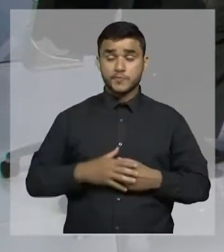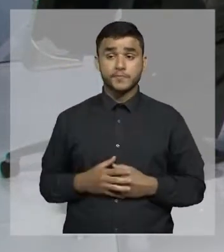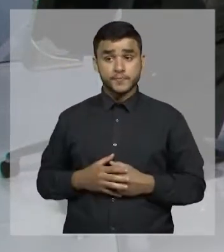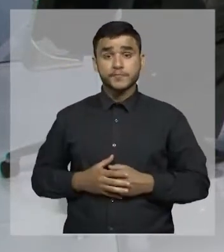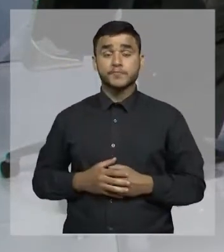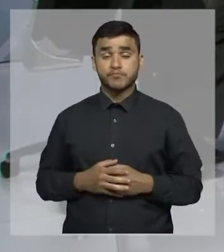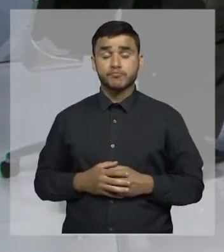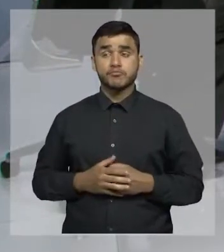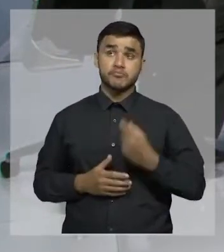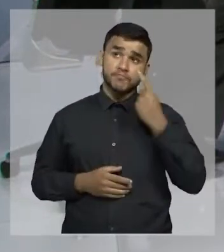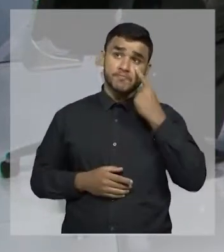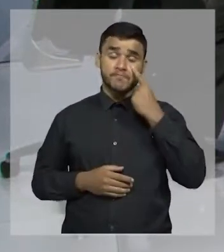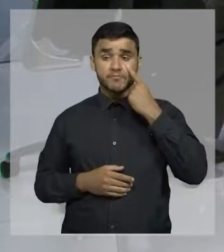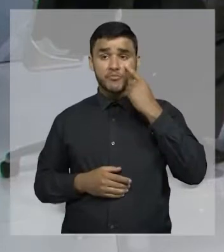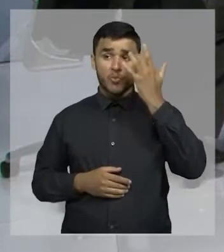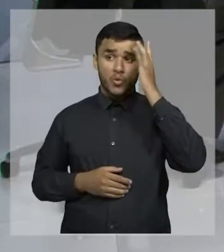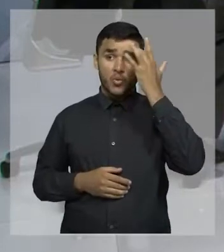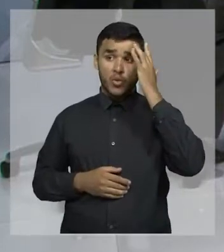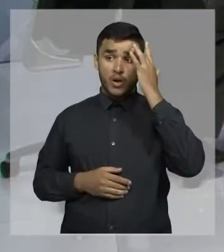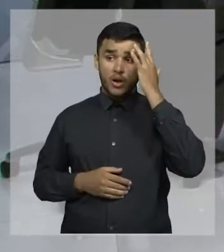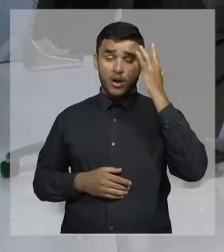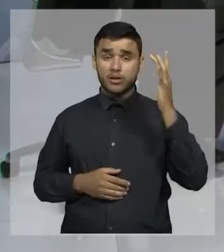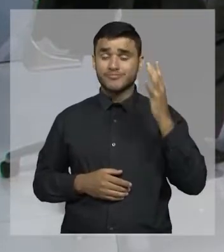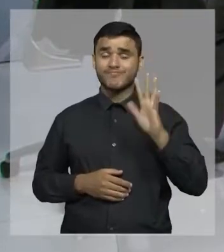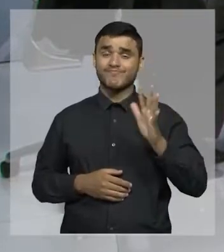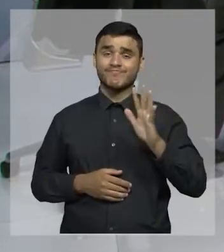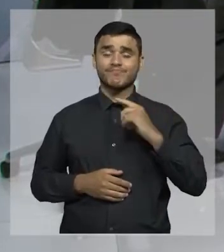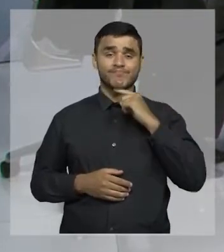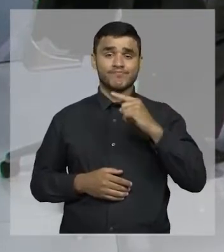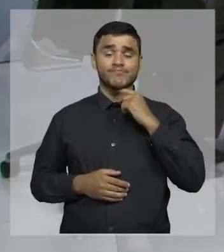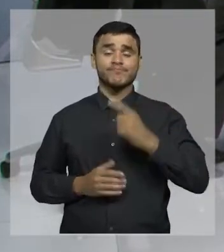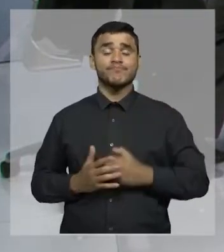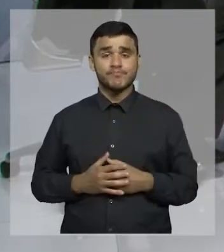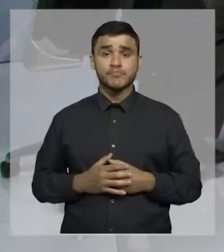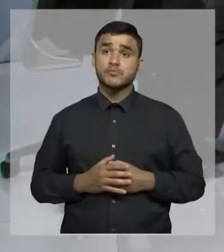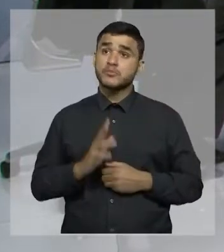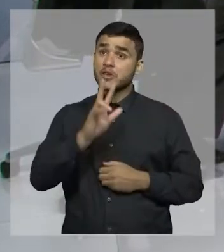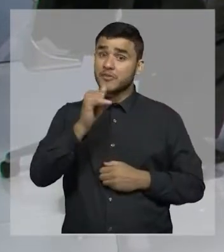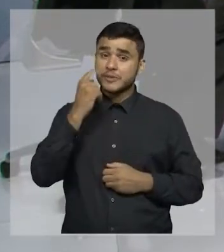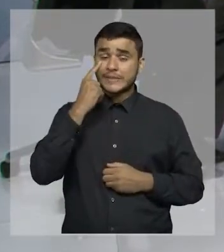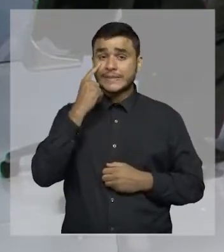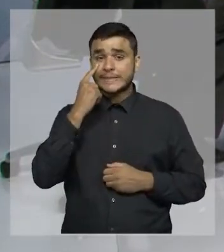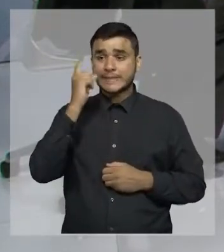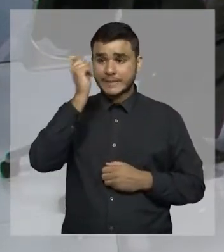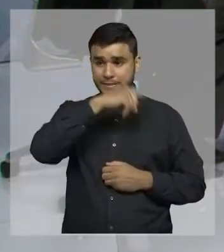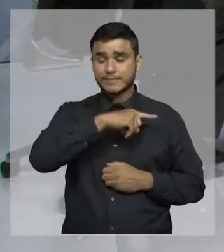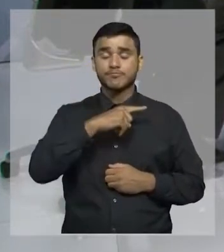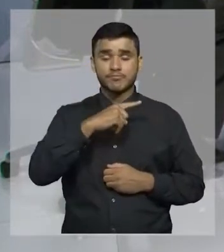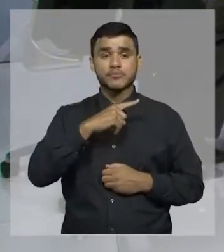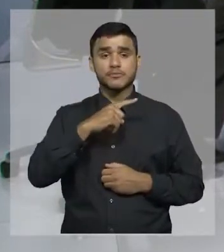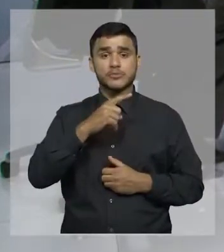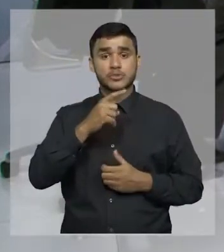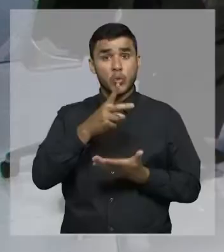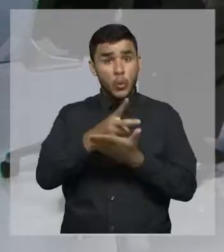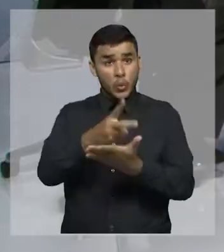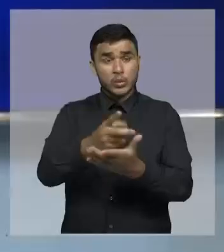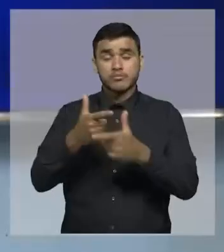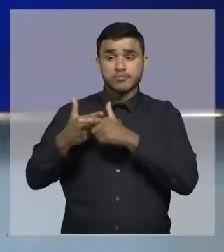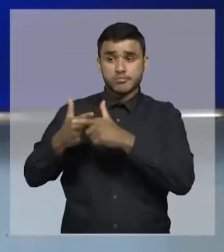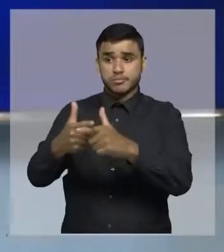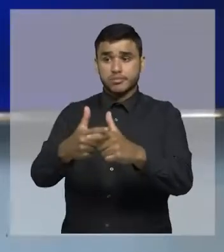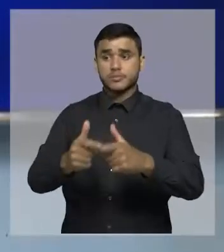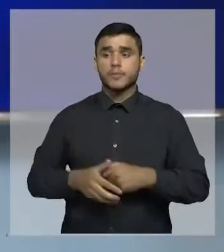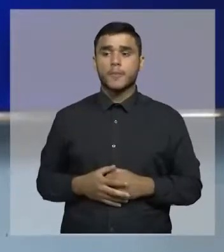E eu penso que isso não funciona assim, e isso pode ser um caminho da continuidade da crise. Se bem que esse